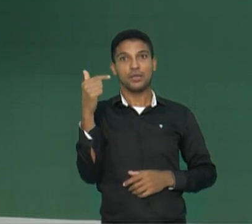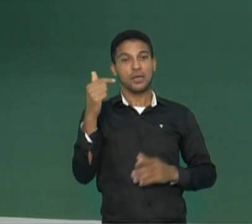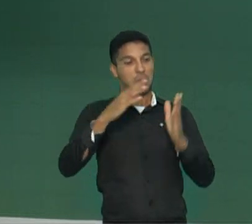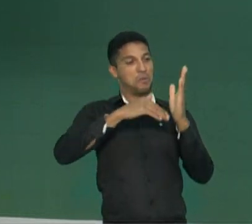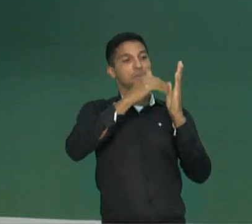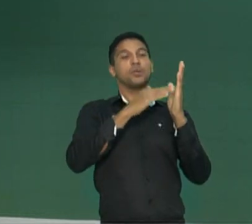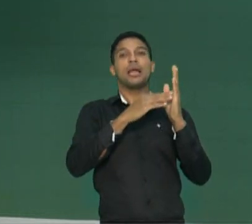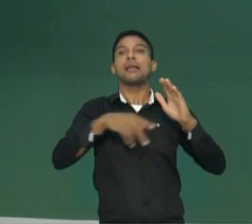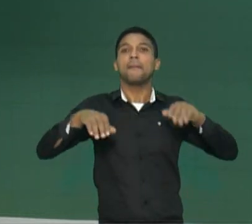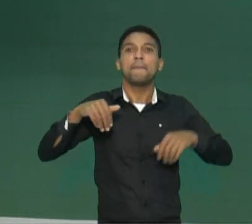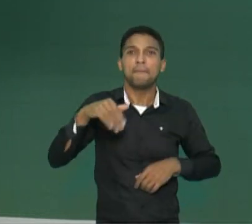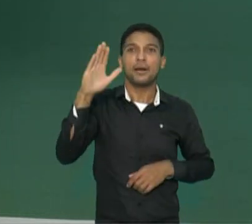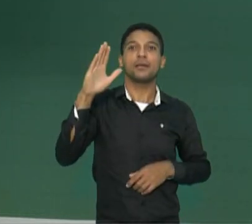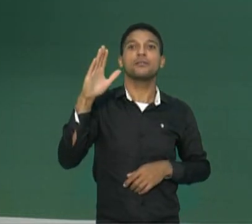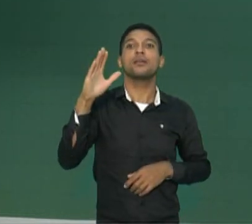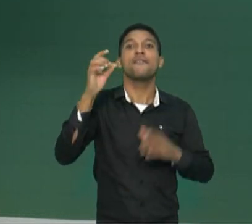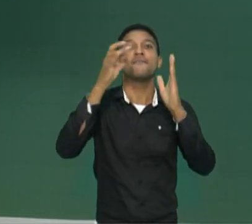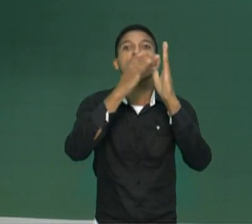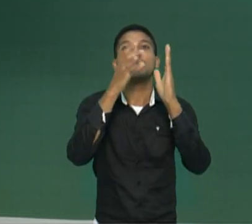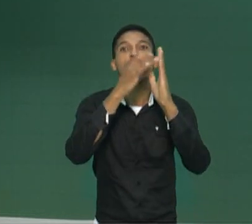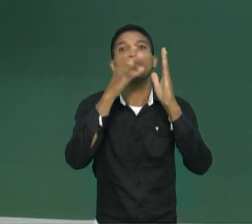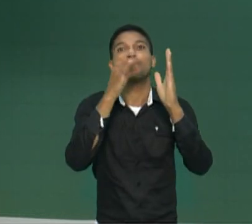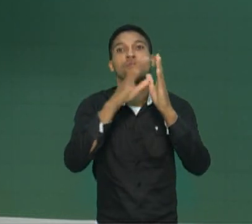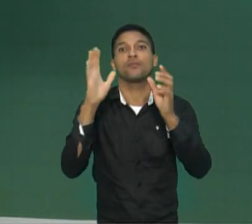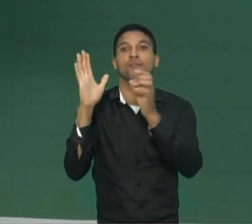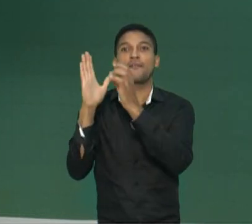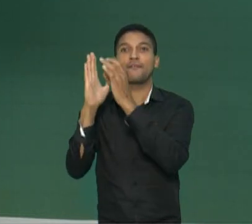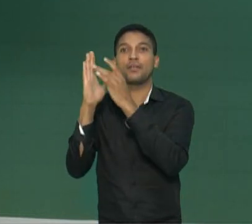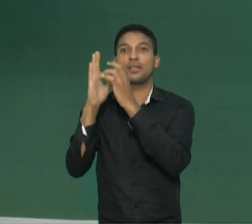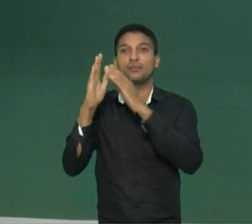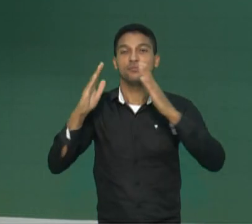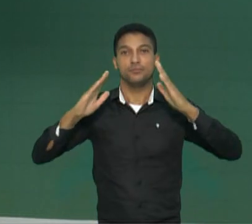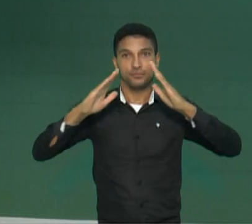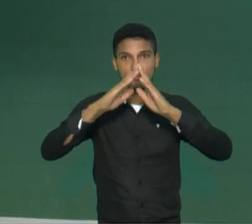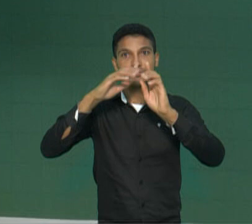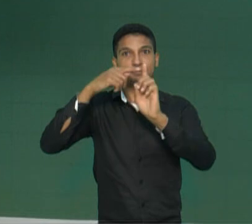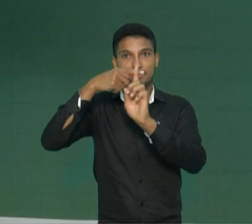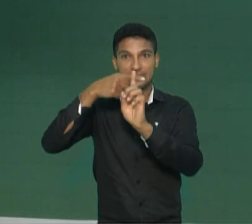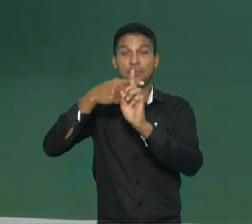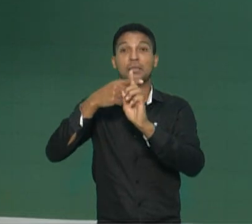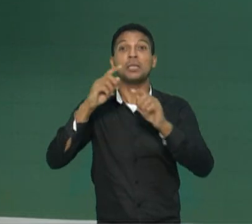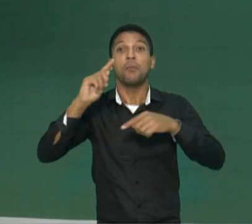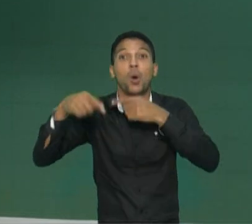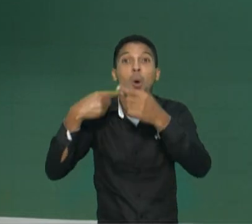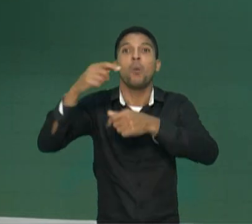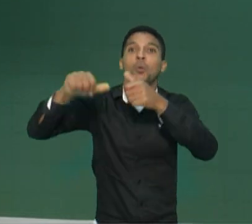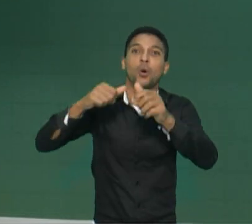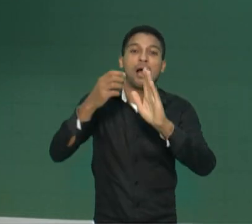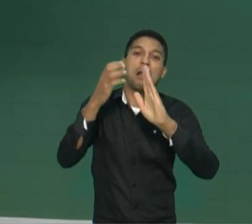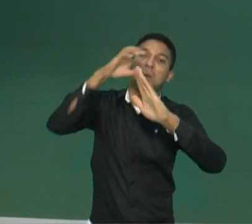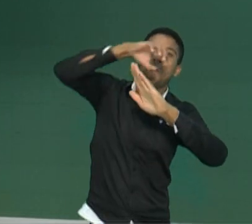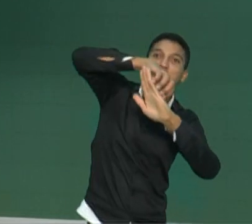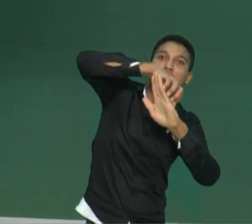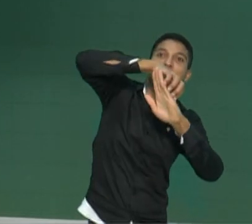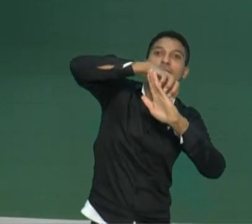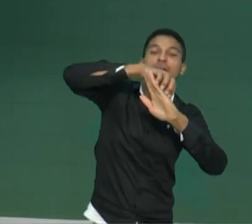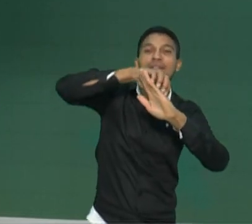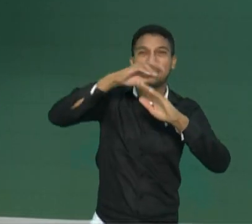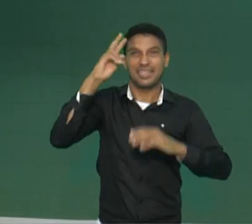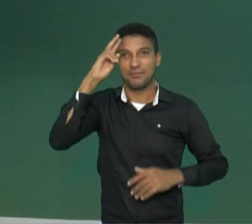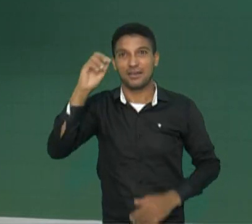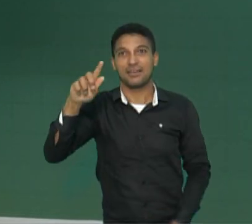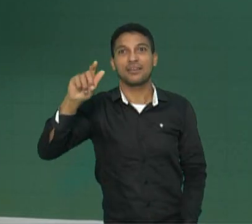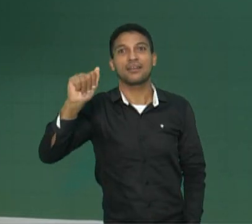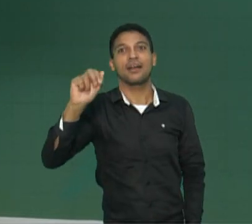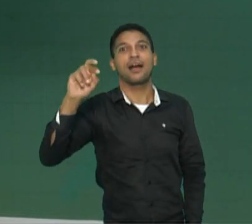as esculturas das gárgulas, né? Então, ficou fácil isso. Então, o que a gente aprendeu hoje, hein? Tará!